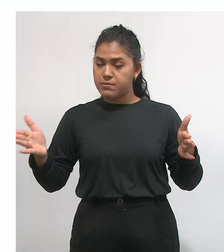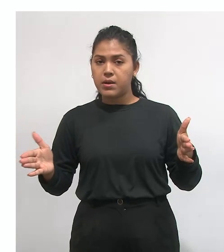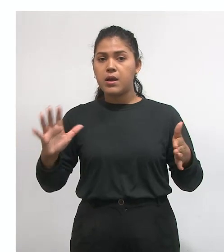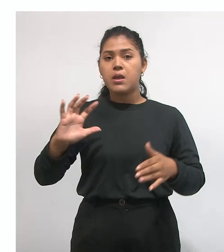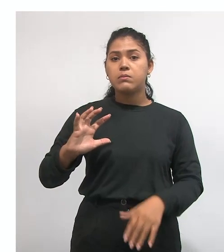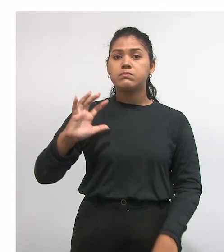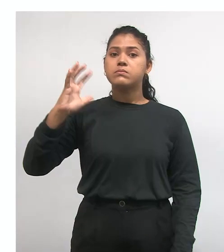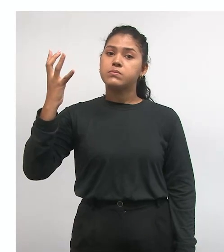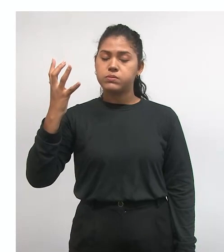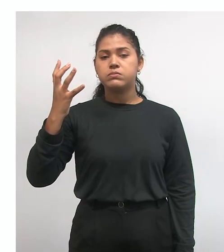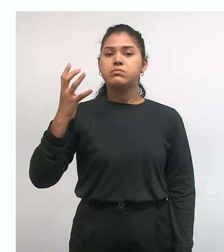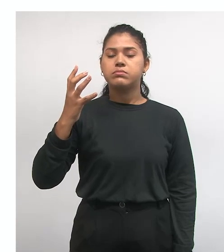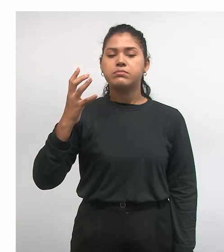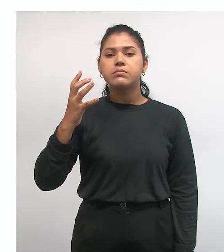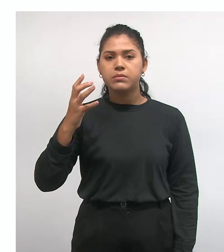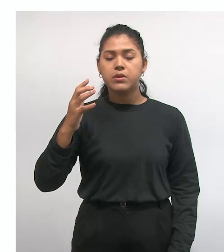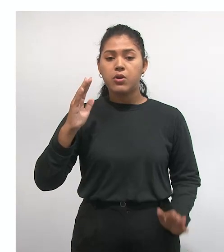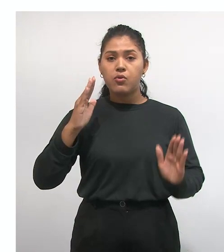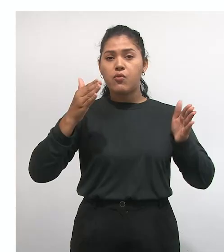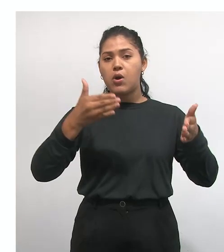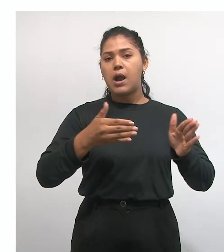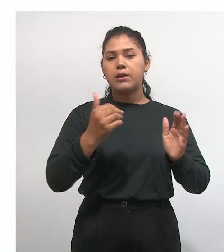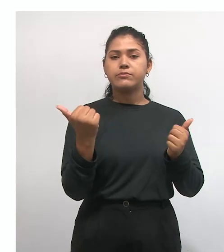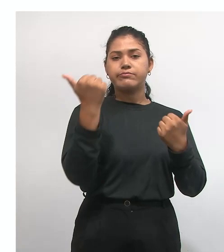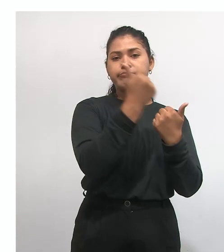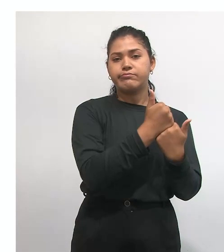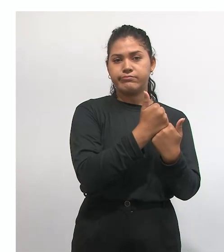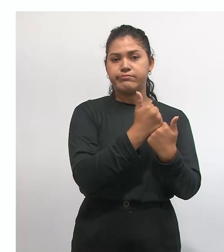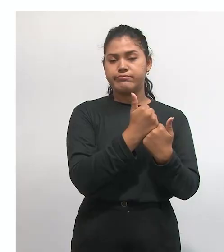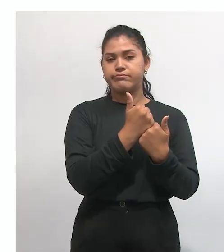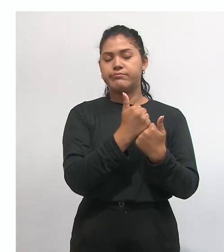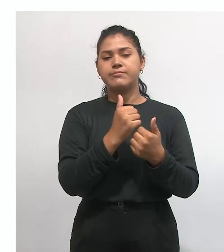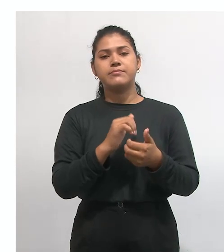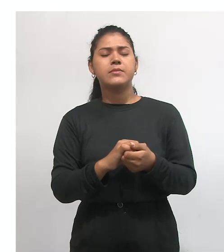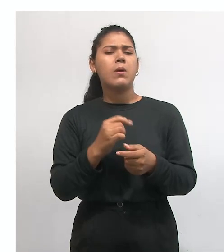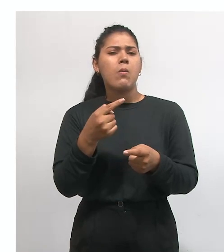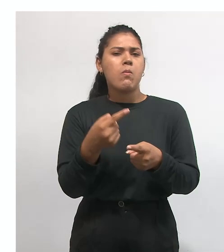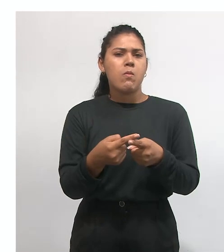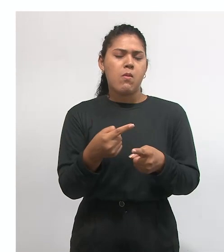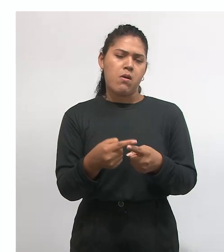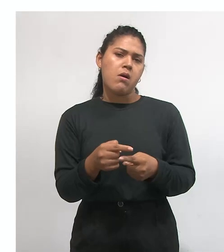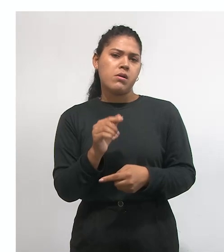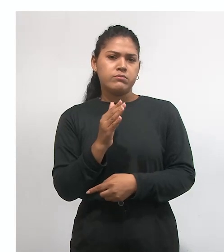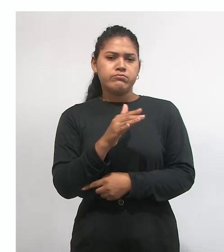incluem nessa responsabilidade por substituição. Isso porque